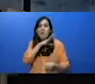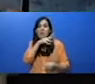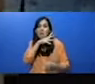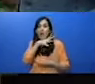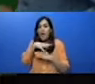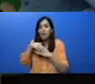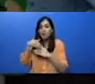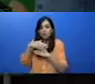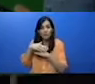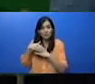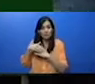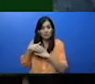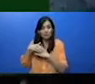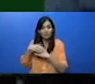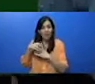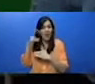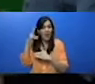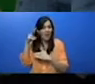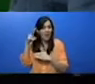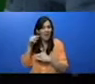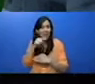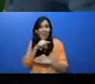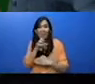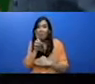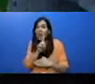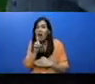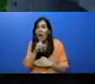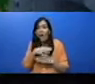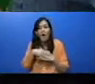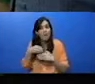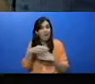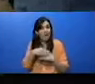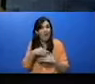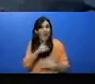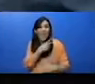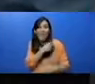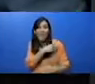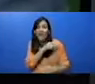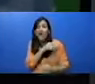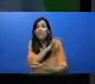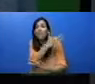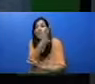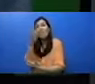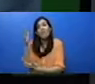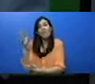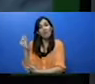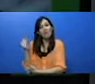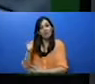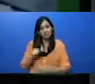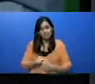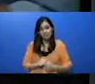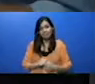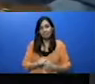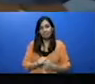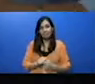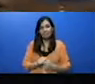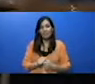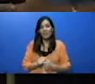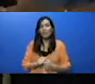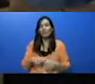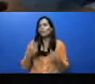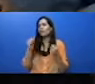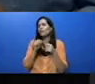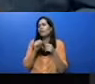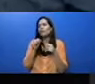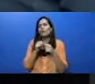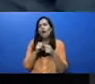são animais de estimação, ou algumas espécies eles usam também para fazer objetos que a gente acaba utilizando,